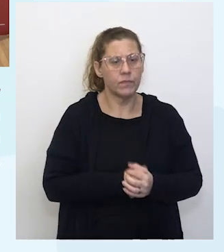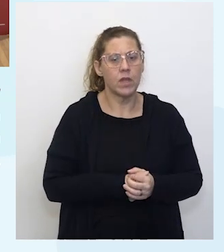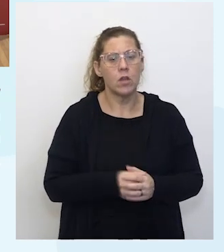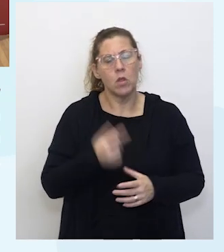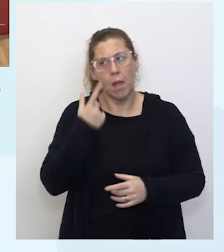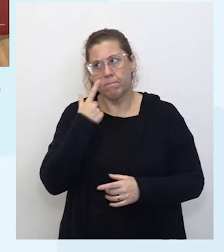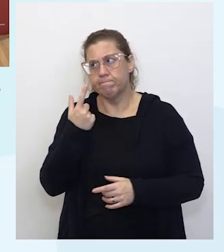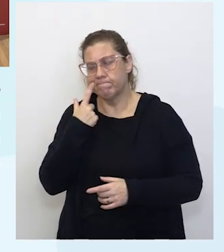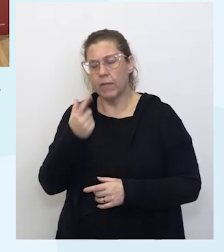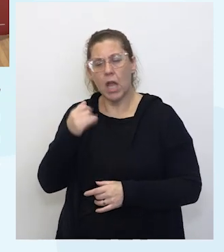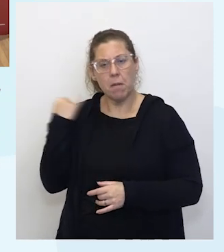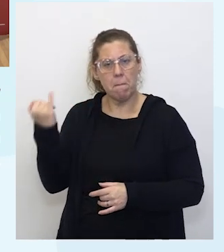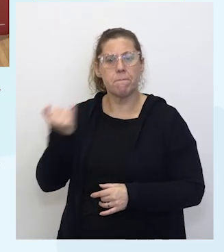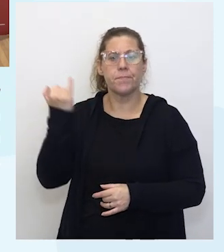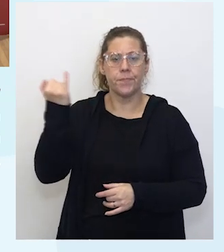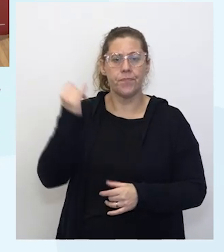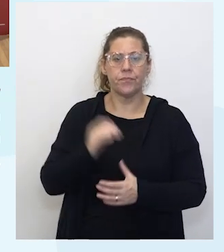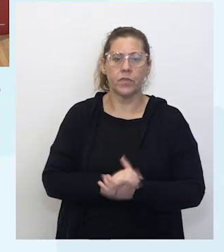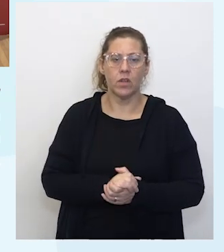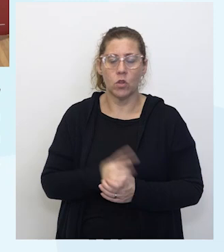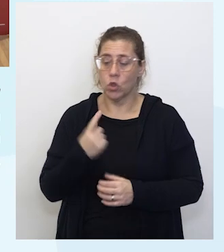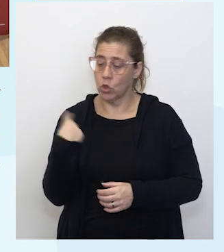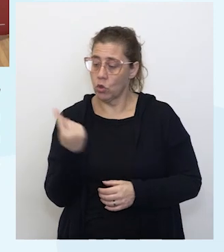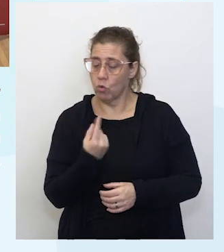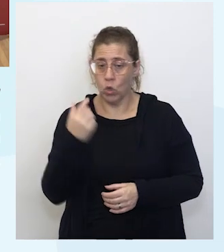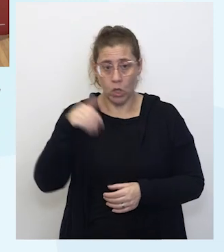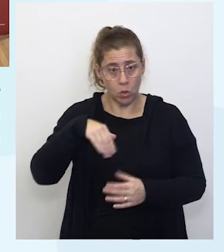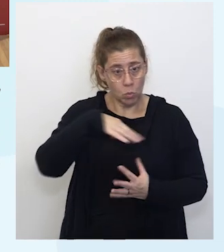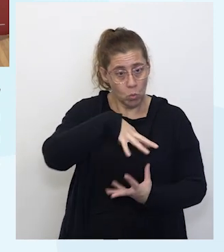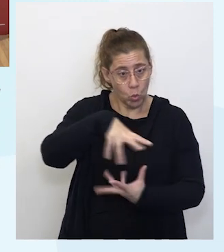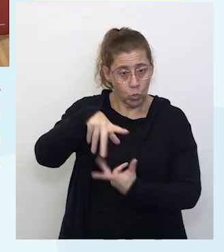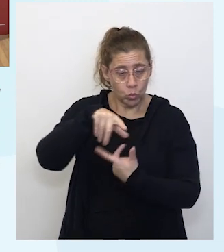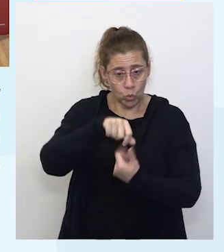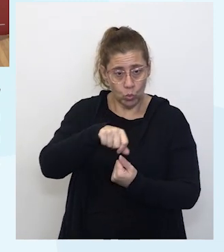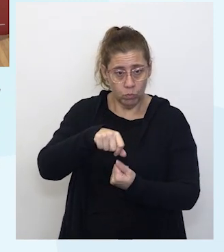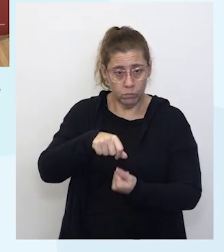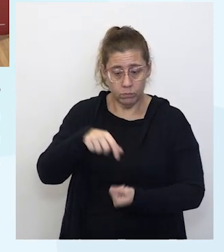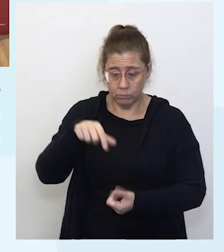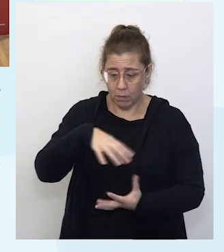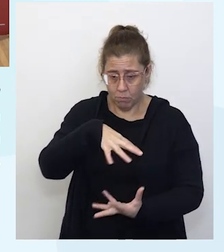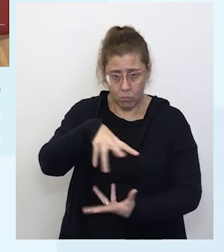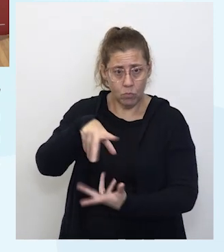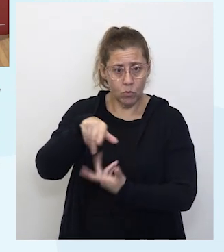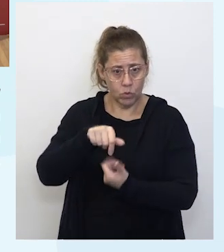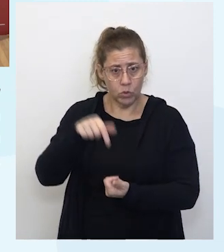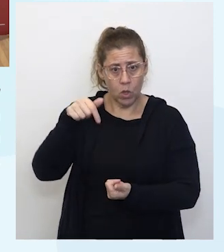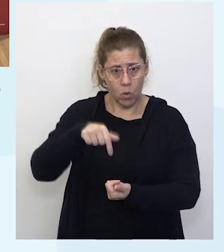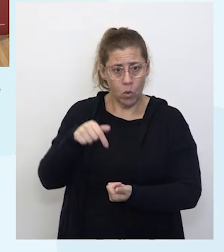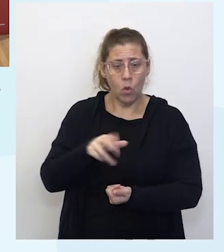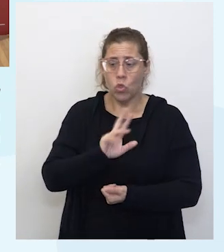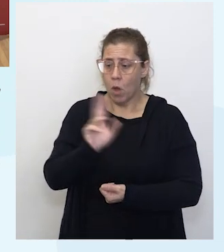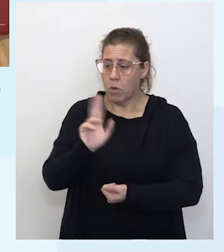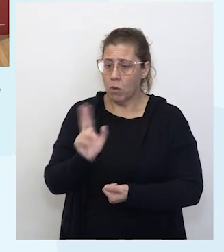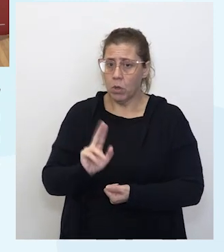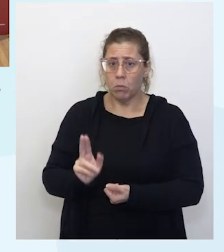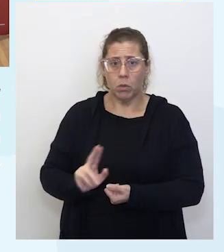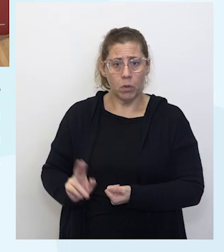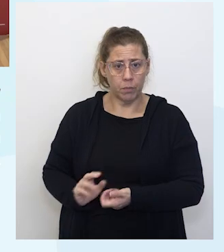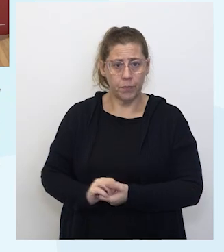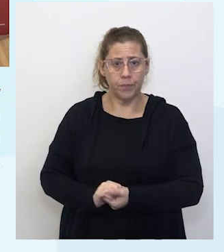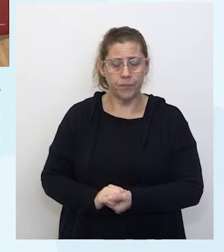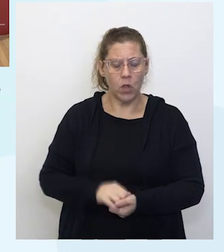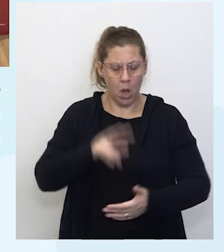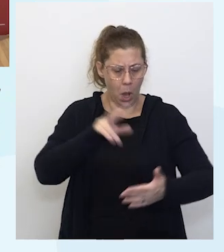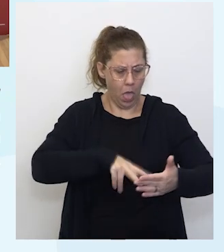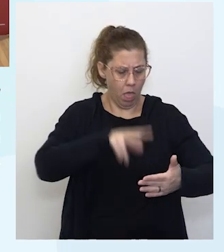é fundamental isso. Nós estamos dentro do mundo e esse mundo, ele é nomeado. Né? Nós